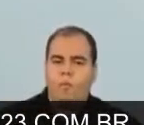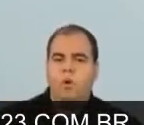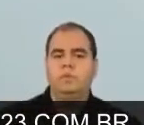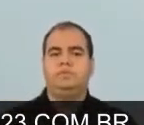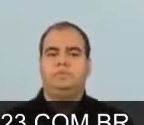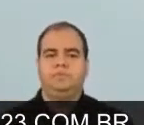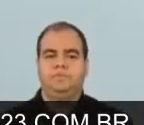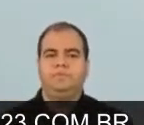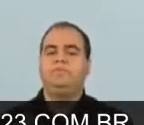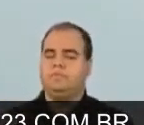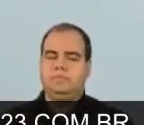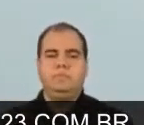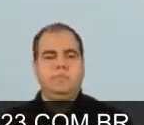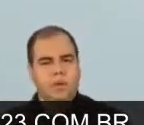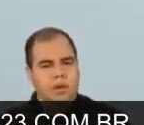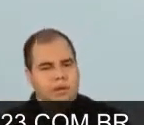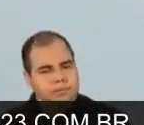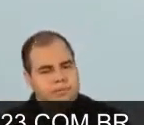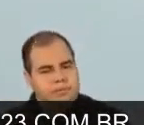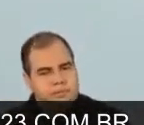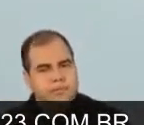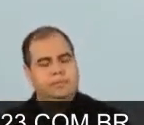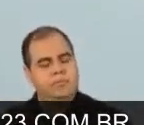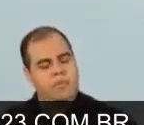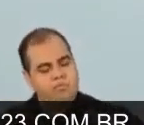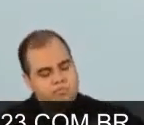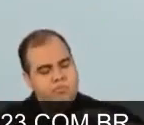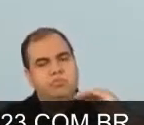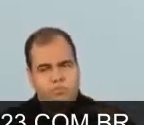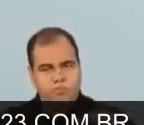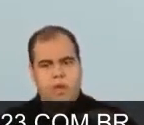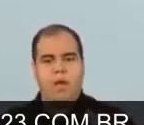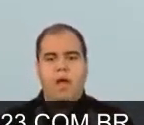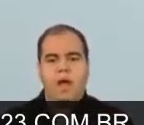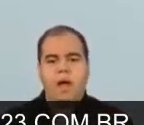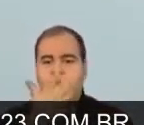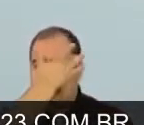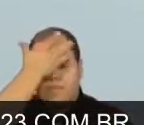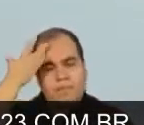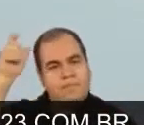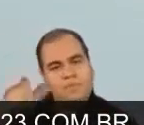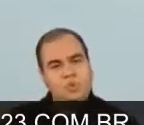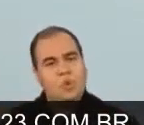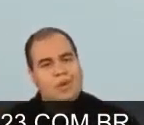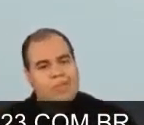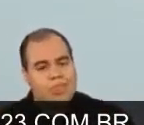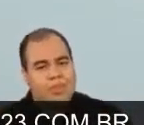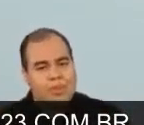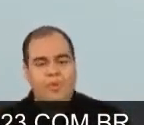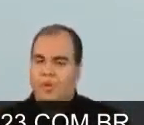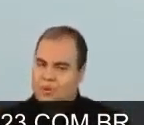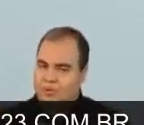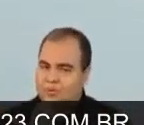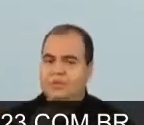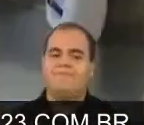essa captação externa esse processamento desse leite que vem da doadora de casa que tem excedente de leite que nos